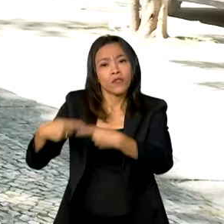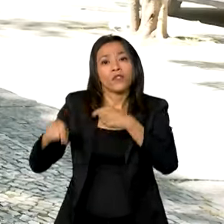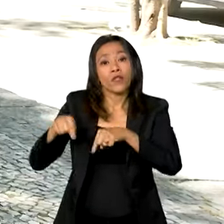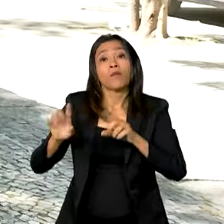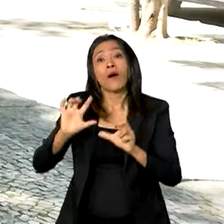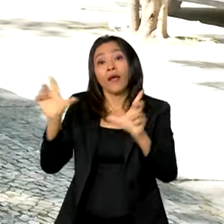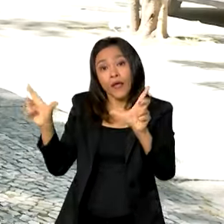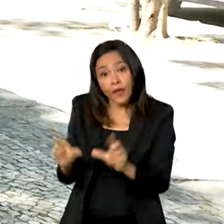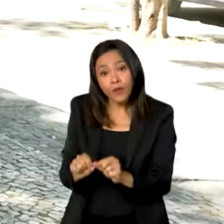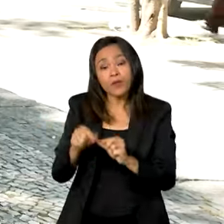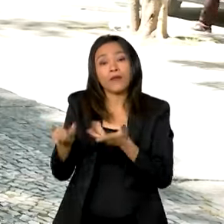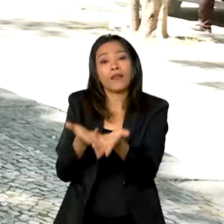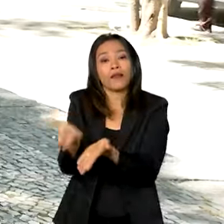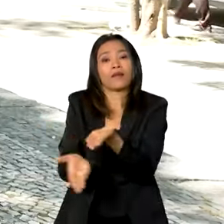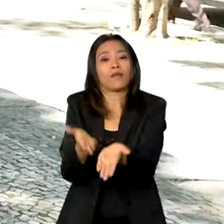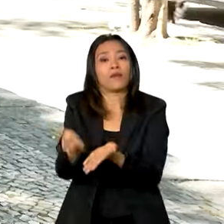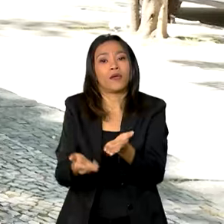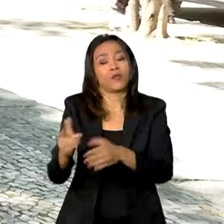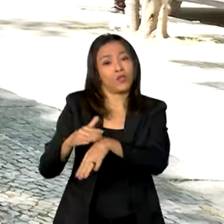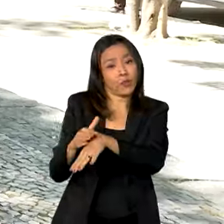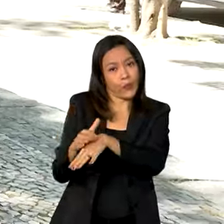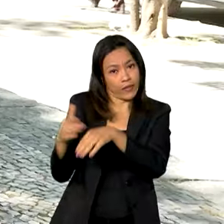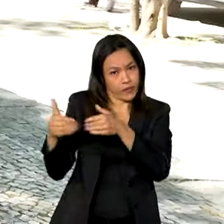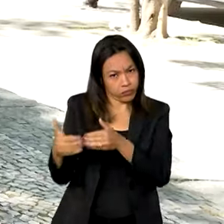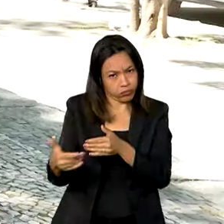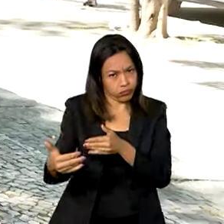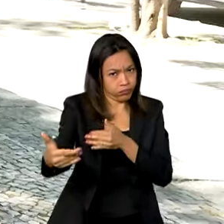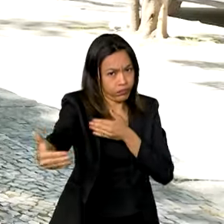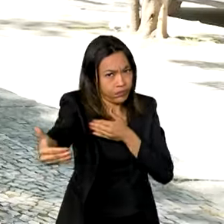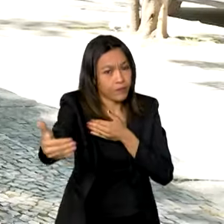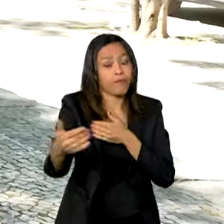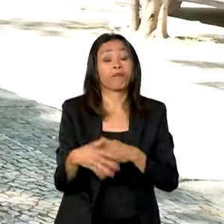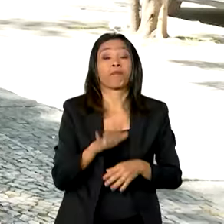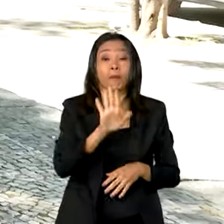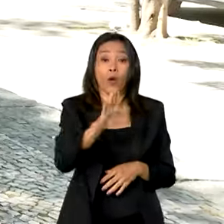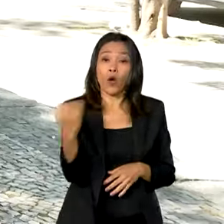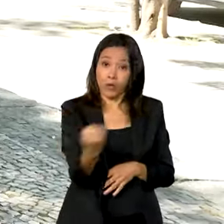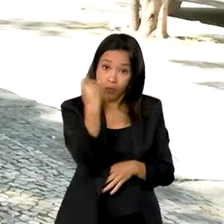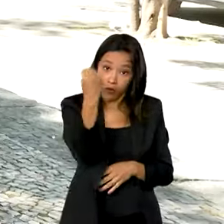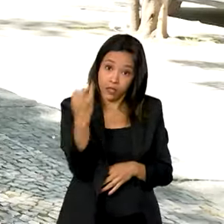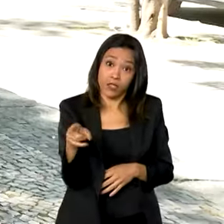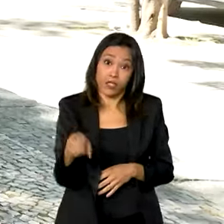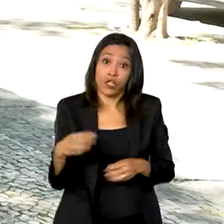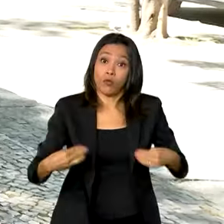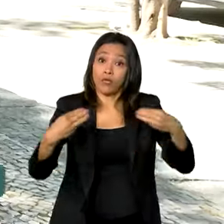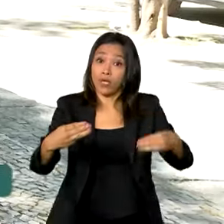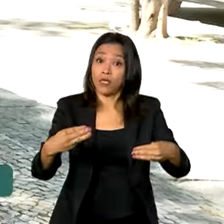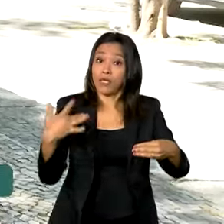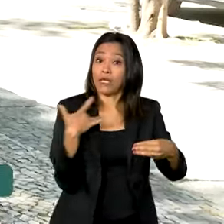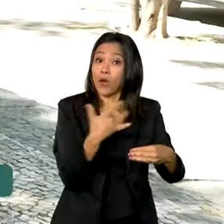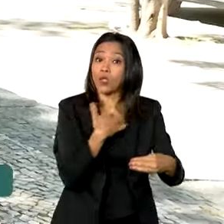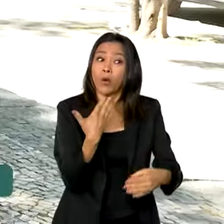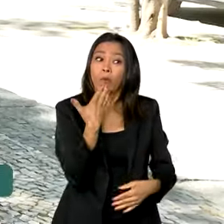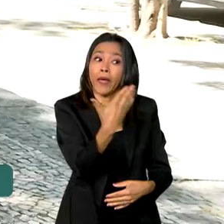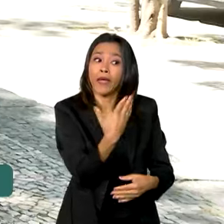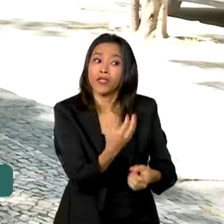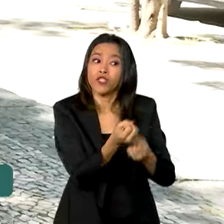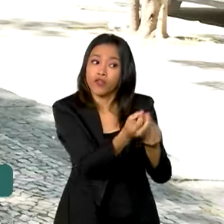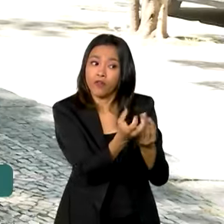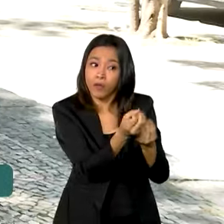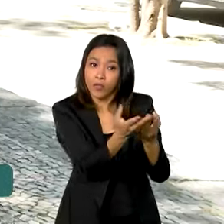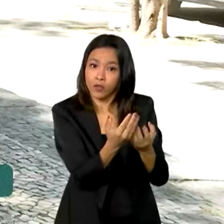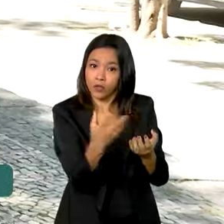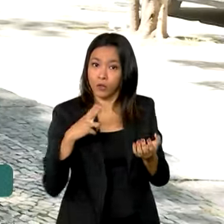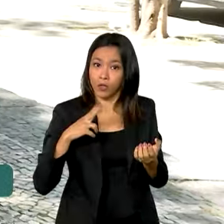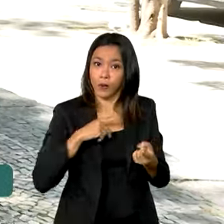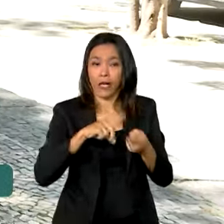e tratamento de doenças crônicas. E é importante dizer que o Ministério da Saúde não pede dados pessoais como CPF